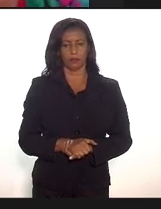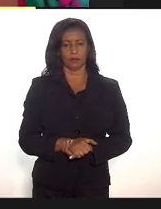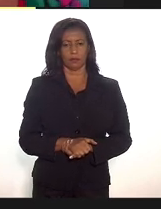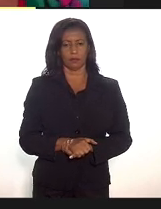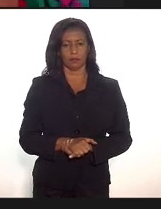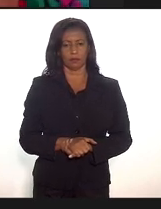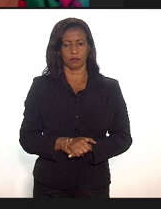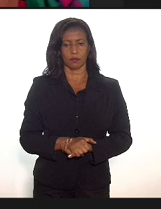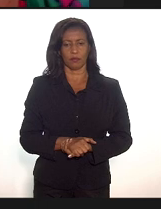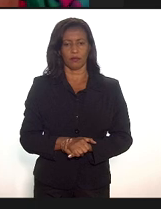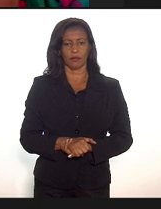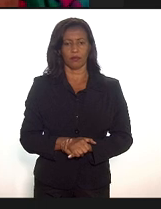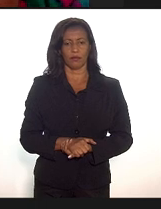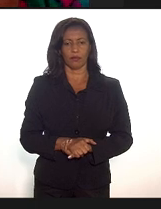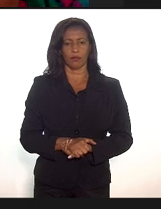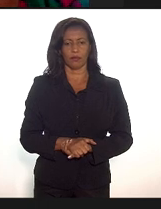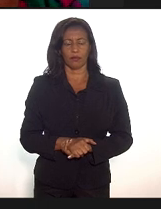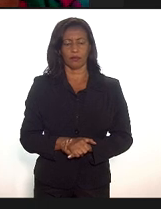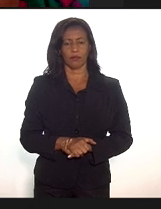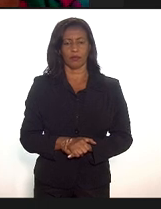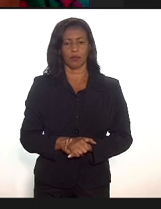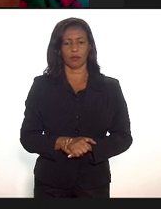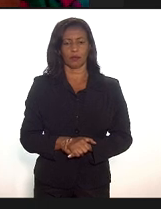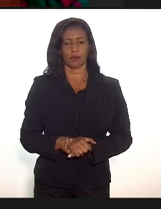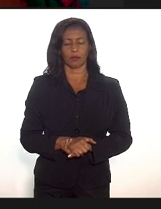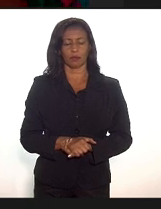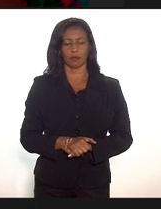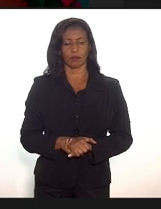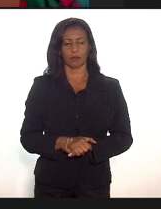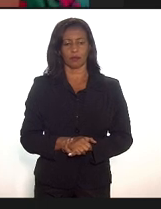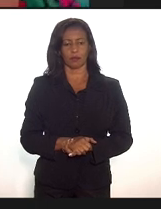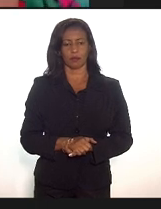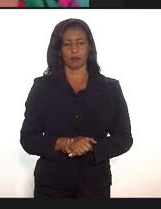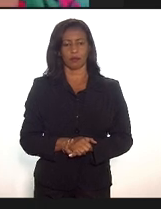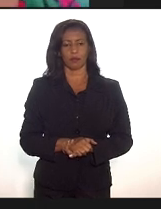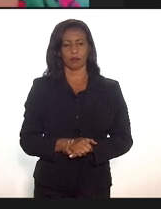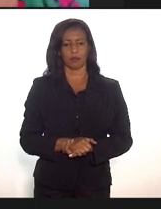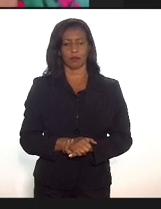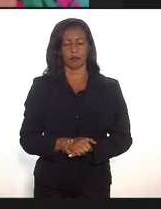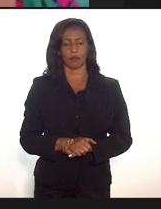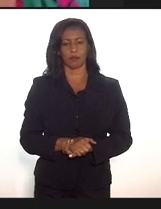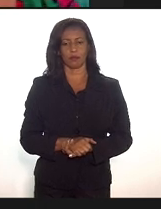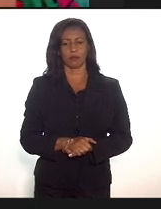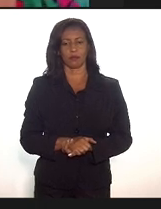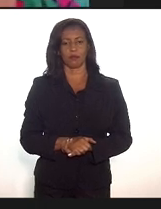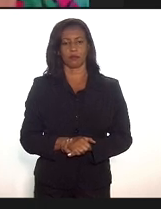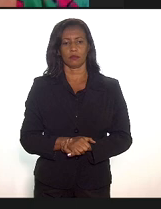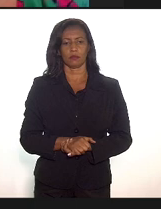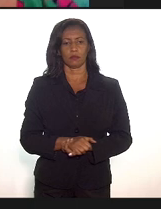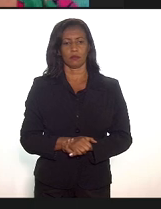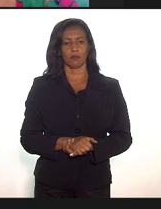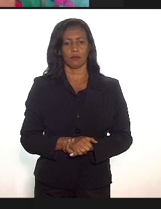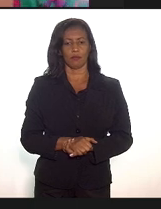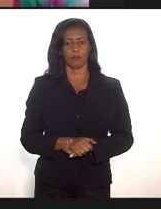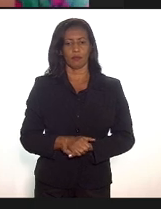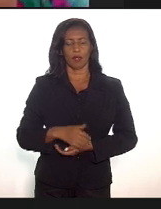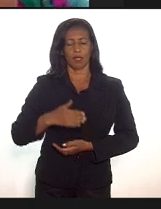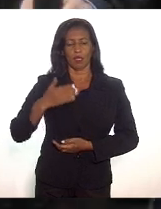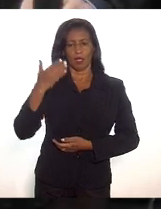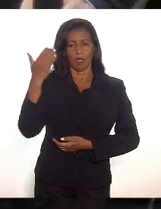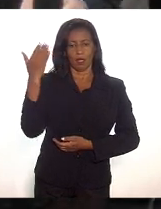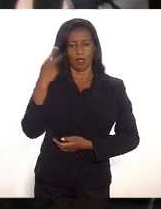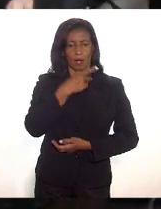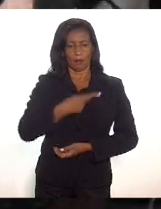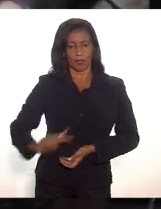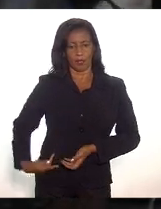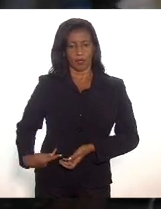Eliomar. Um instante. Não vou nem falar. Pode, por favor. A presidência chama a atenção, olha só,